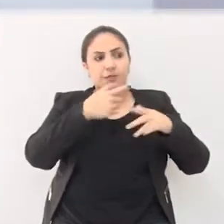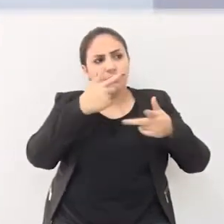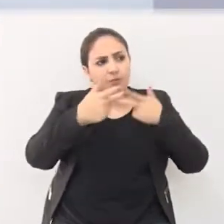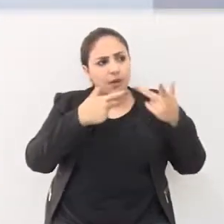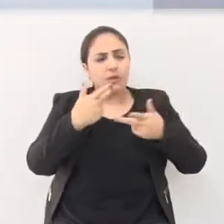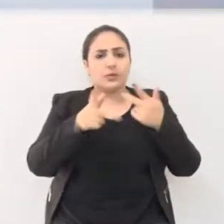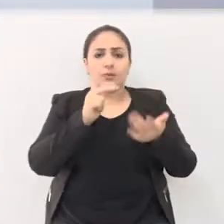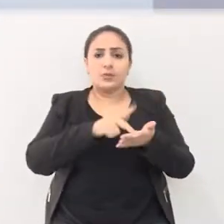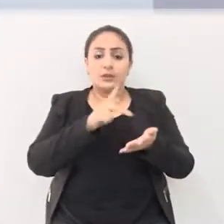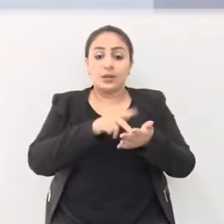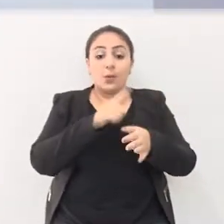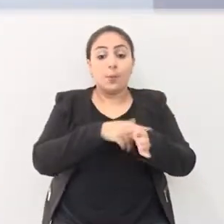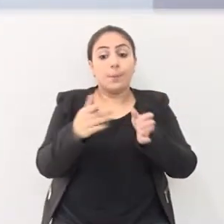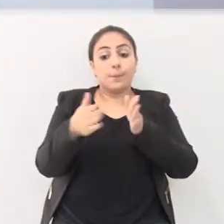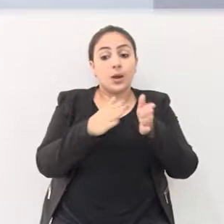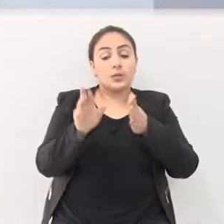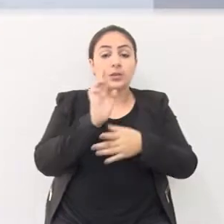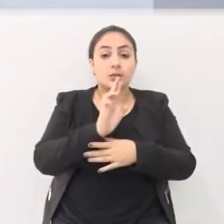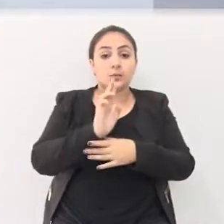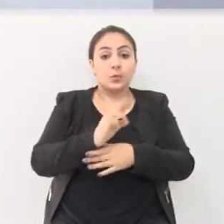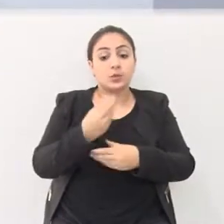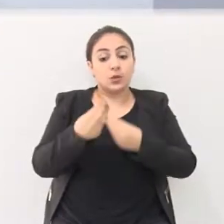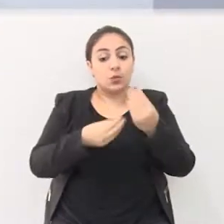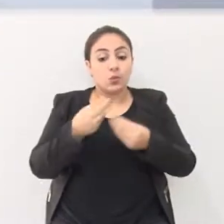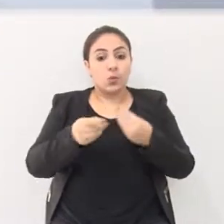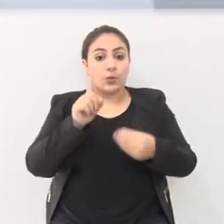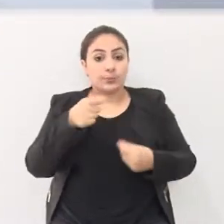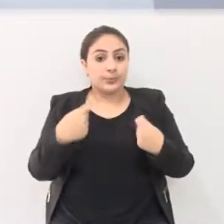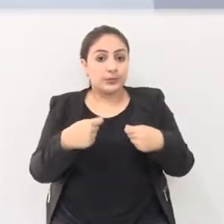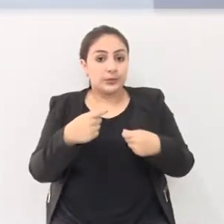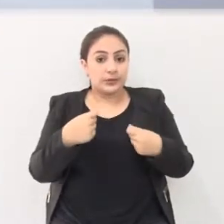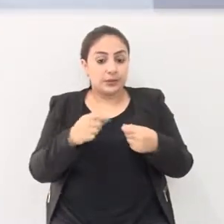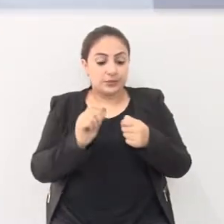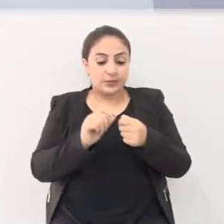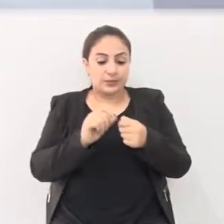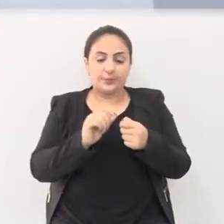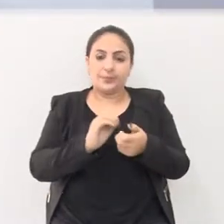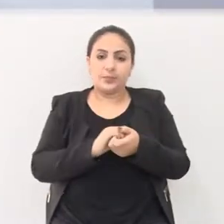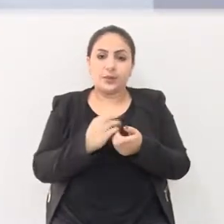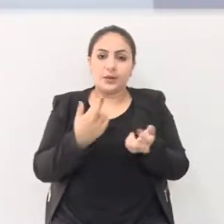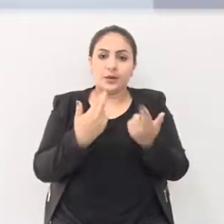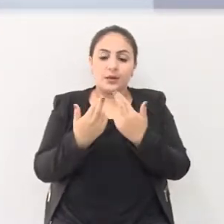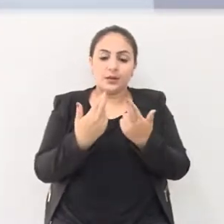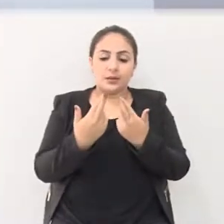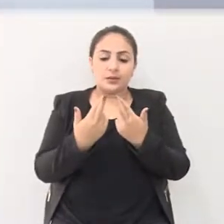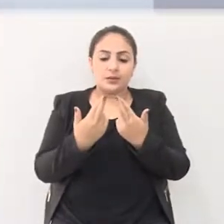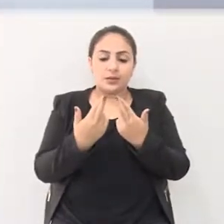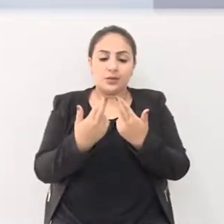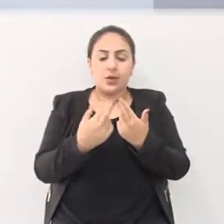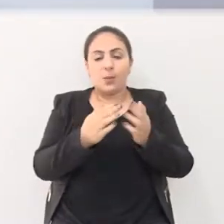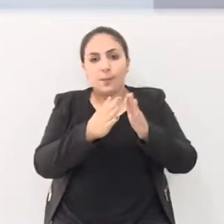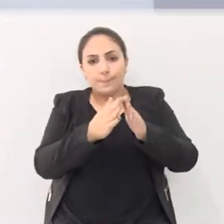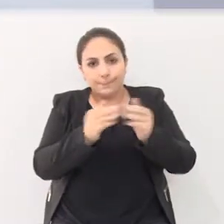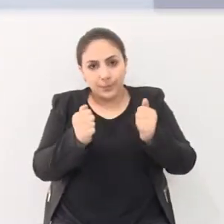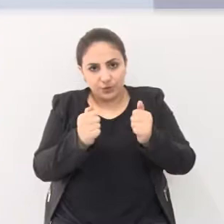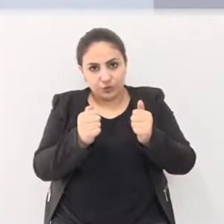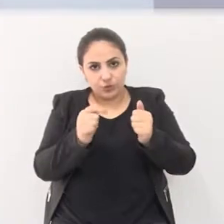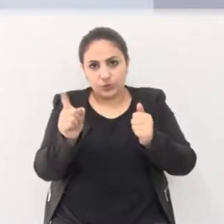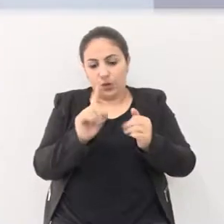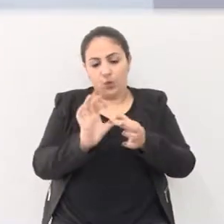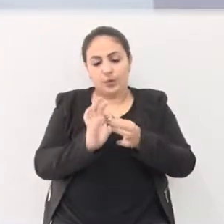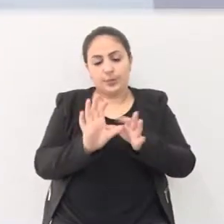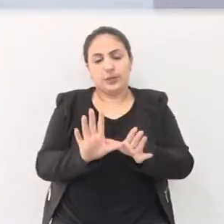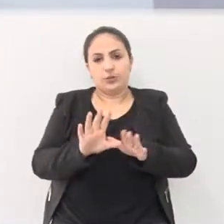que regulamente, na verdade, o prazo de respostas e como elas devem ser feitas, né? Em relação aos pedidos